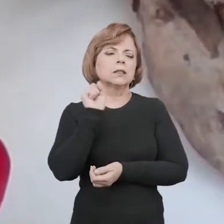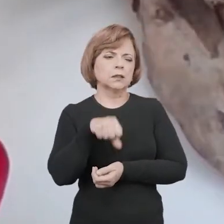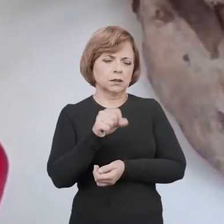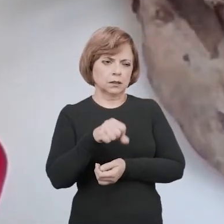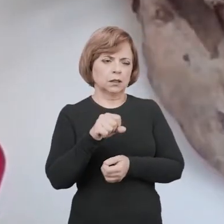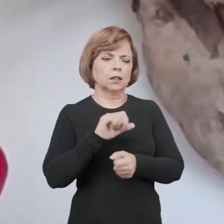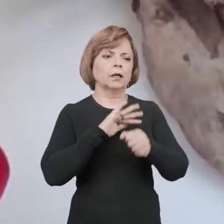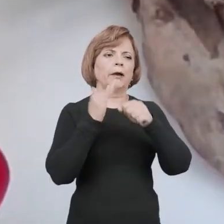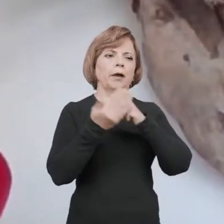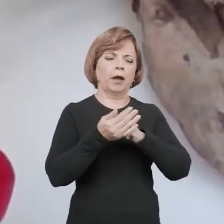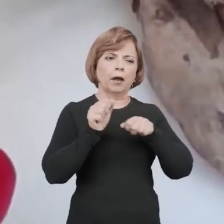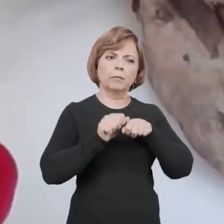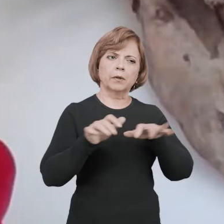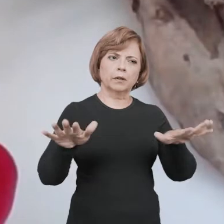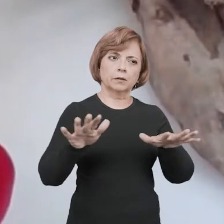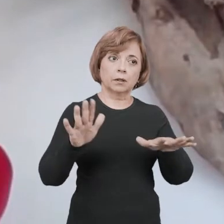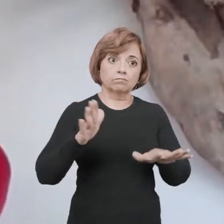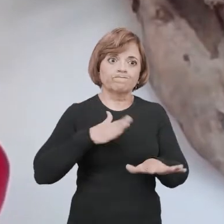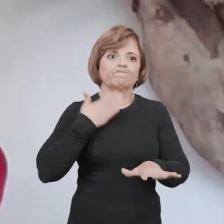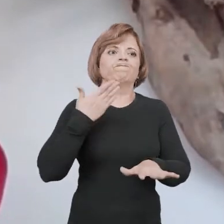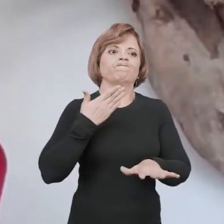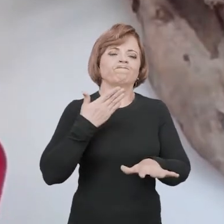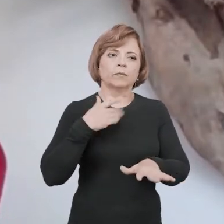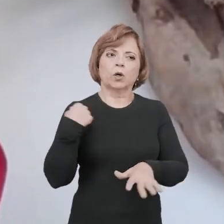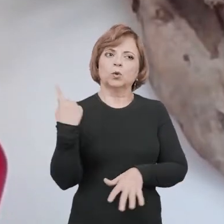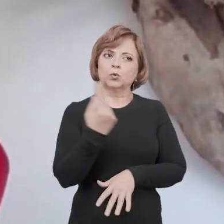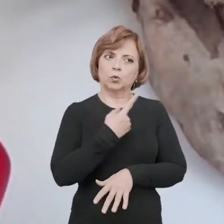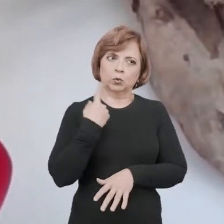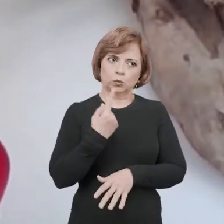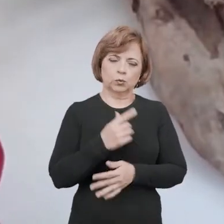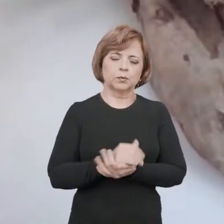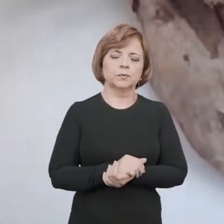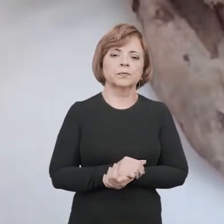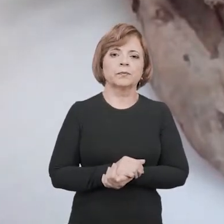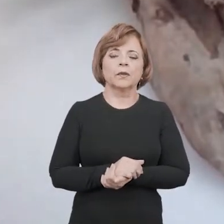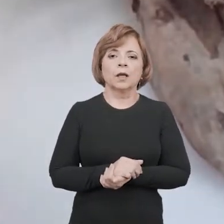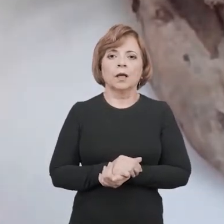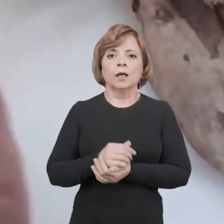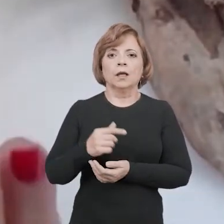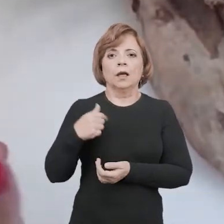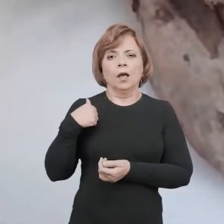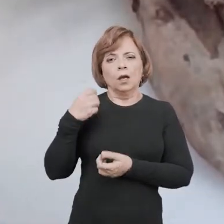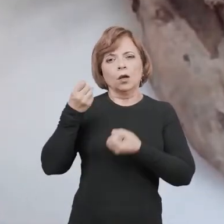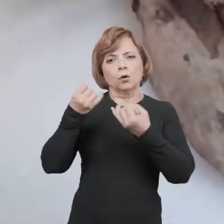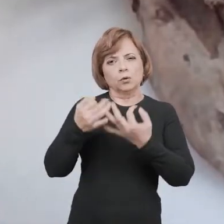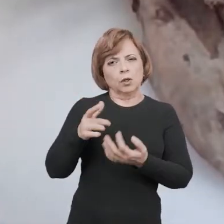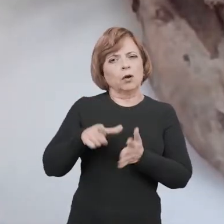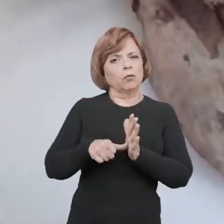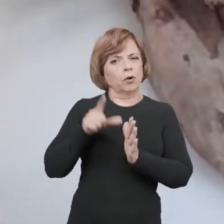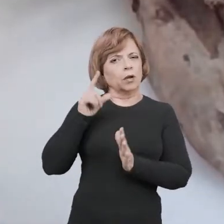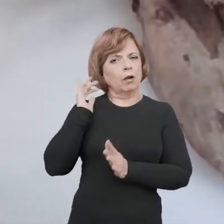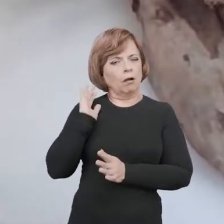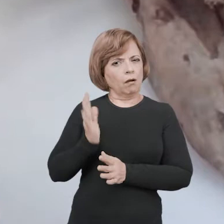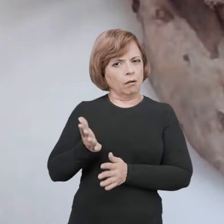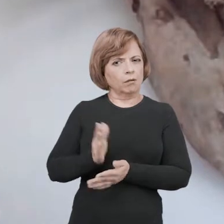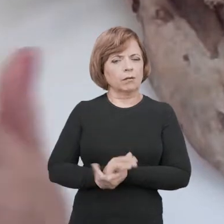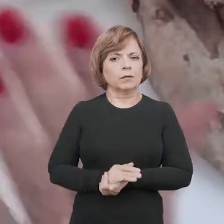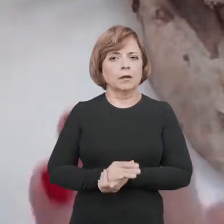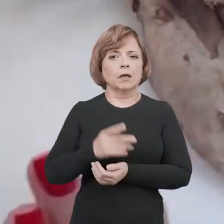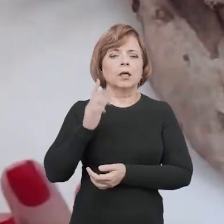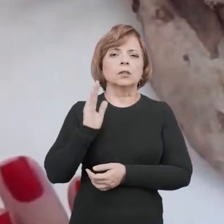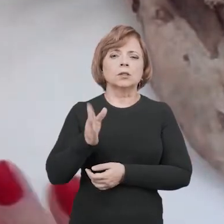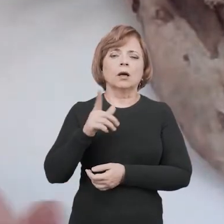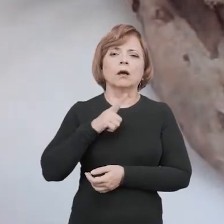a pandemia nos pegou a todos de surpresa. E, como eu me referi anteriormente,